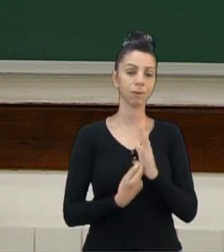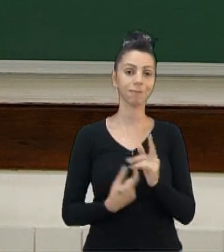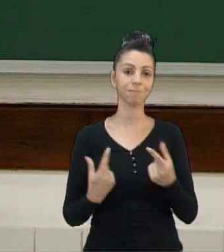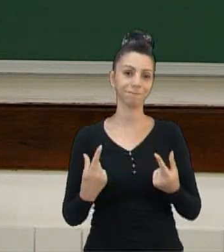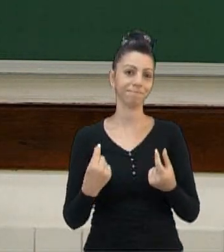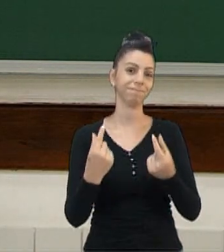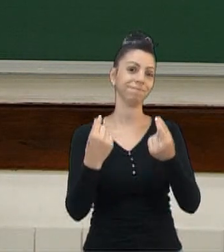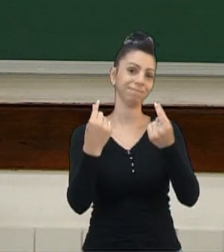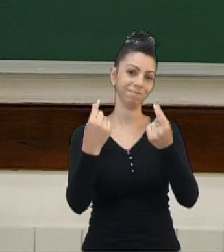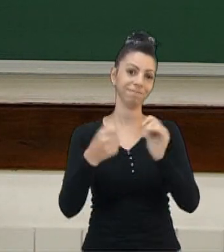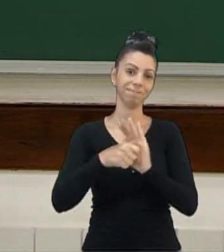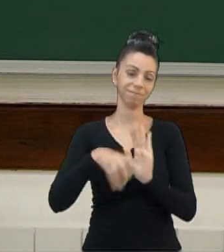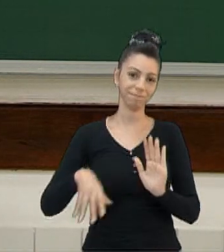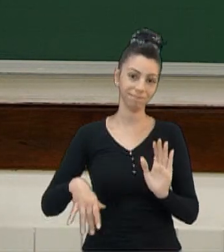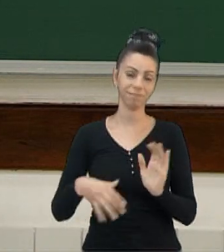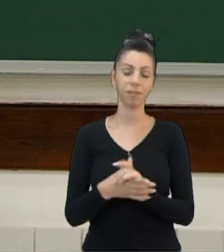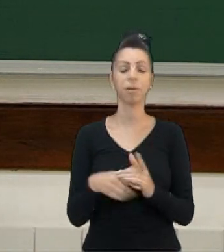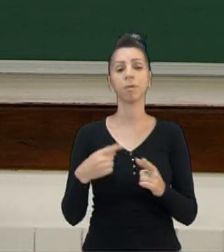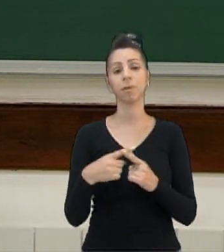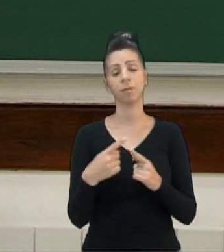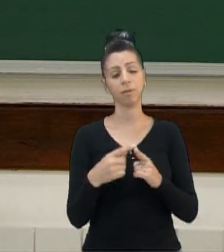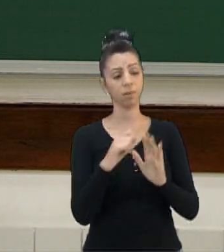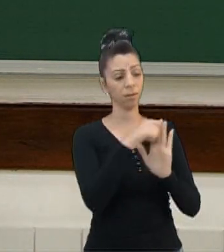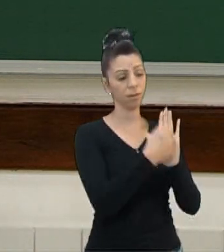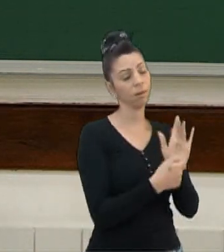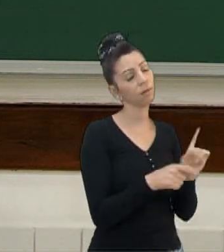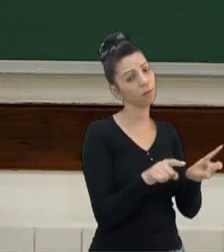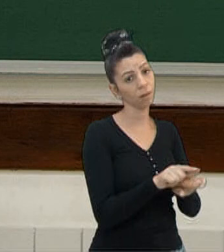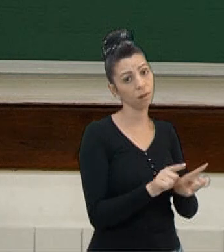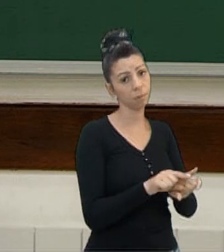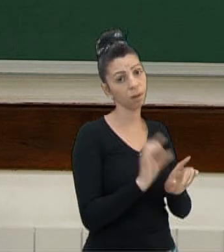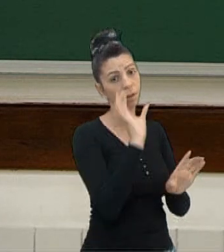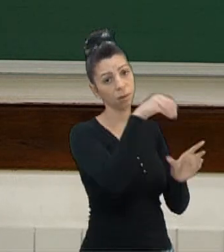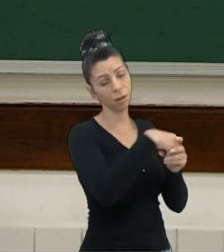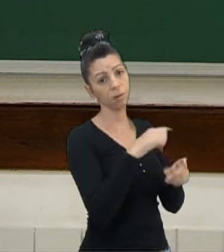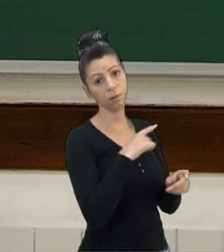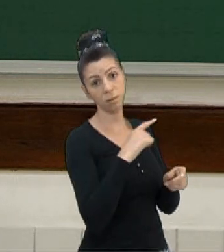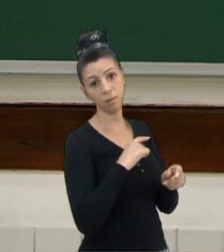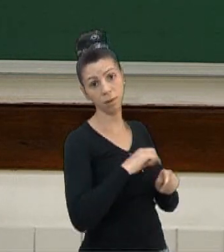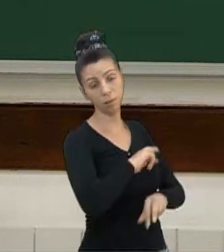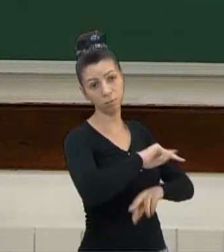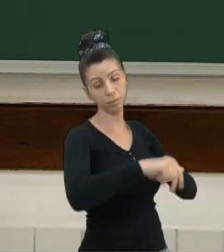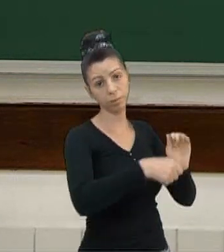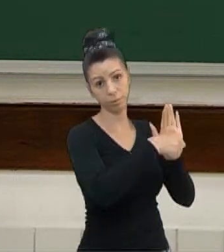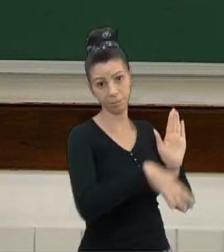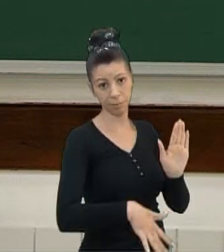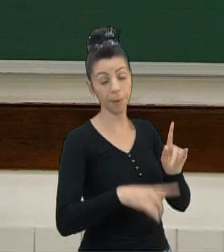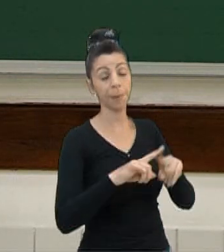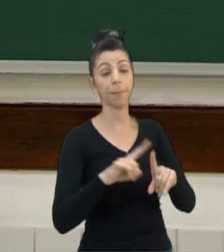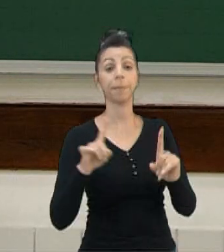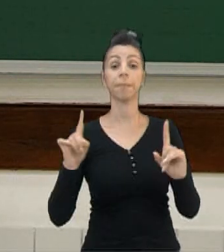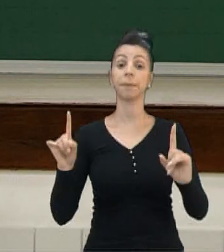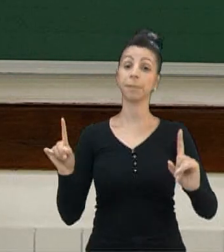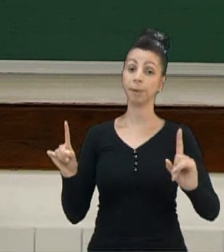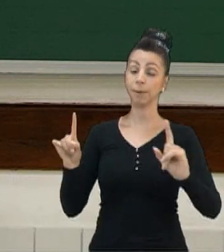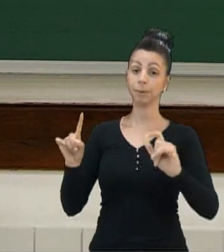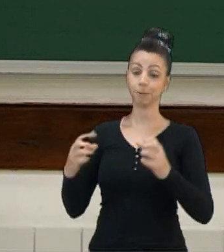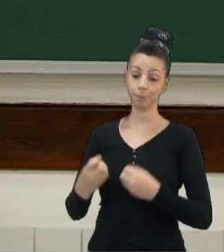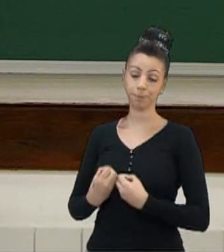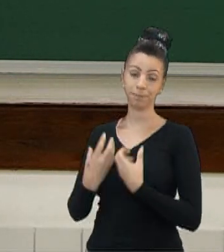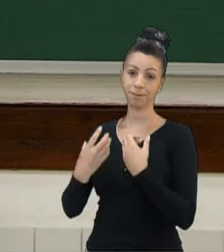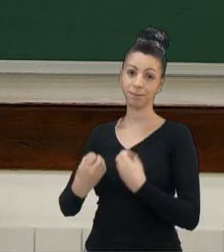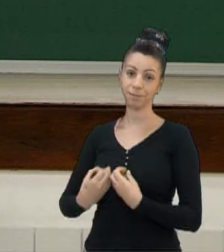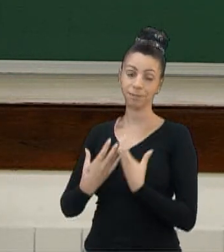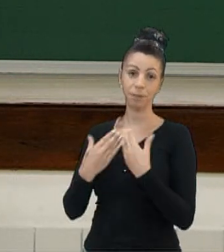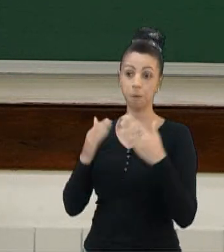delas. Outros textos também trabalham, outros textos, nosso cotidiano também tem figura de linguagem. Porém, no poema há